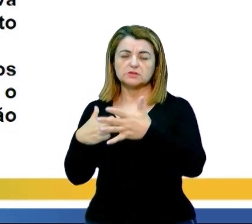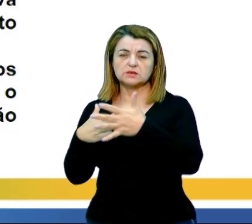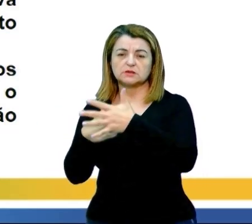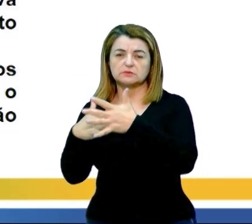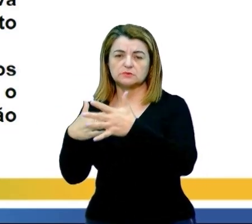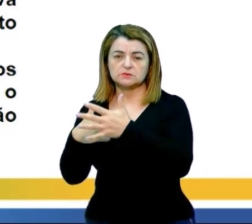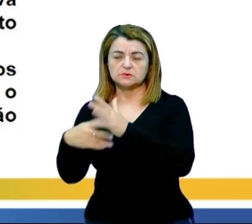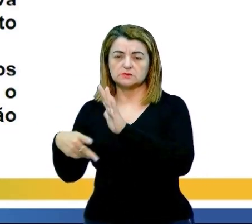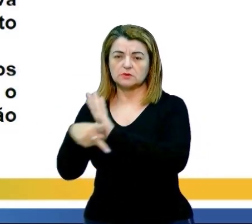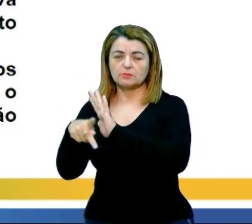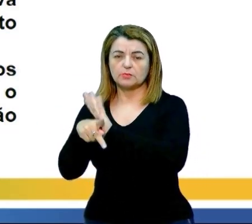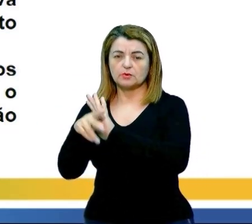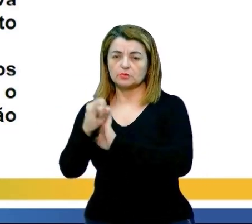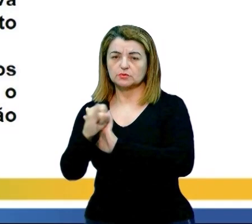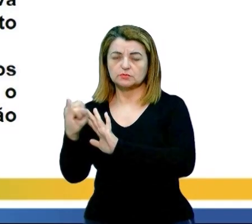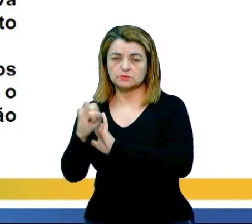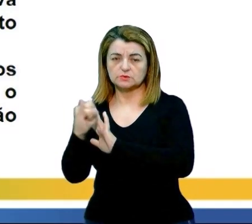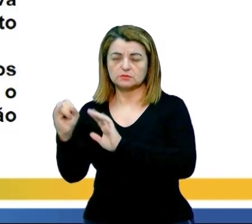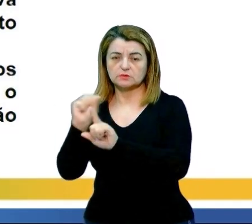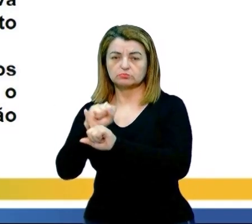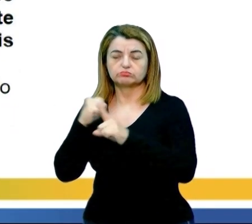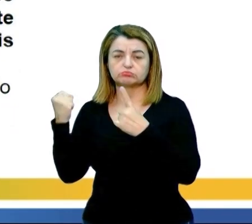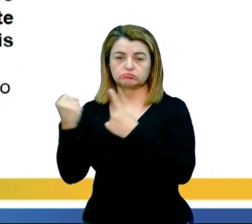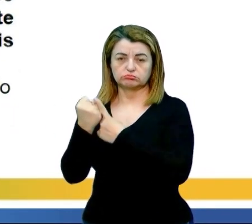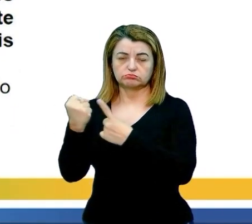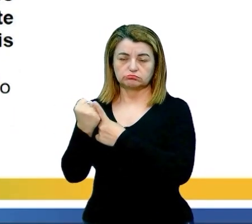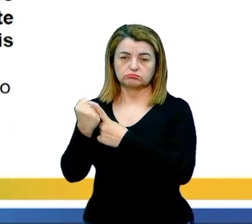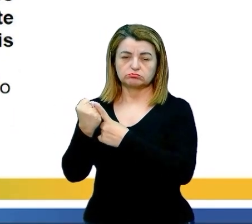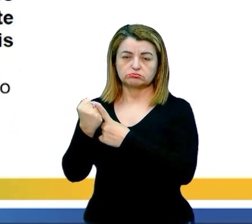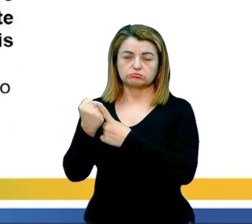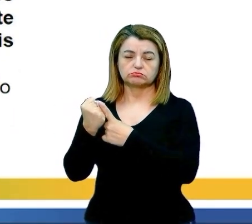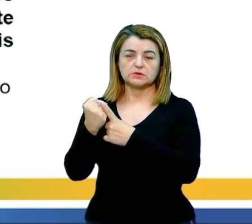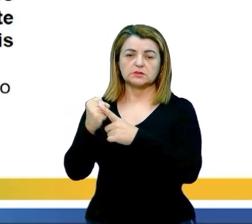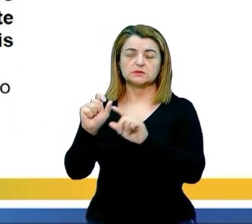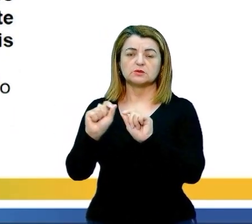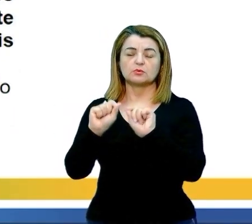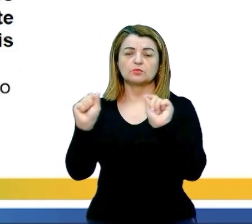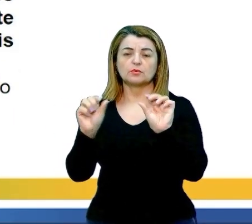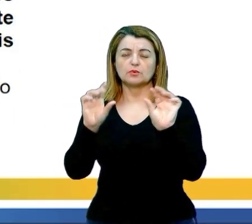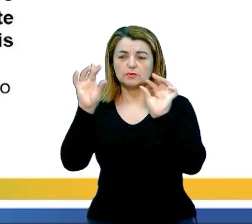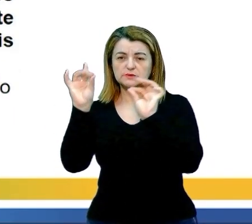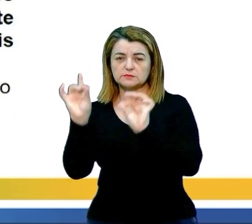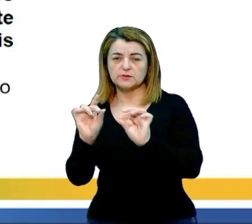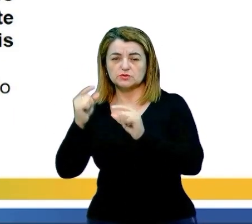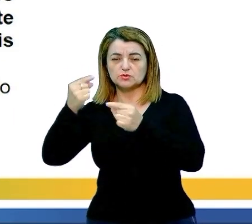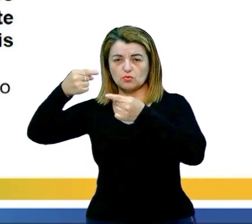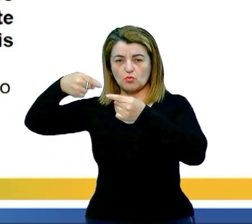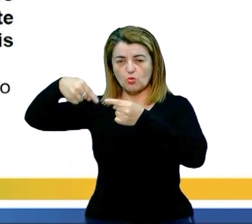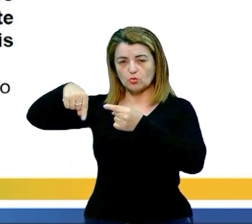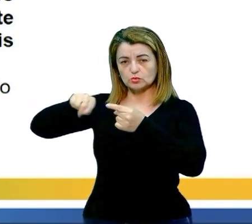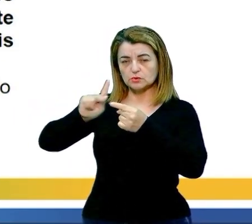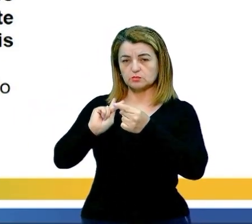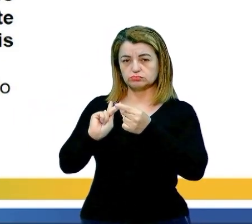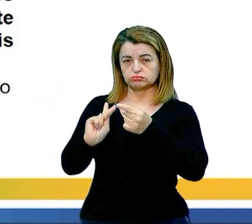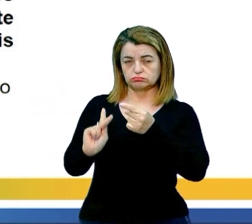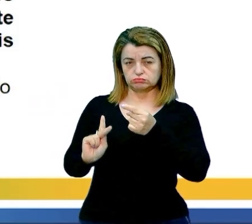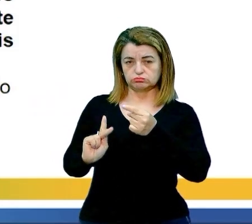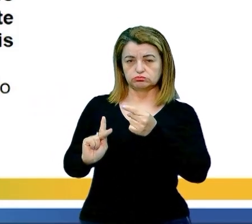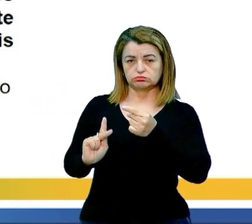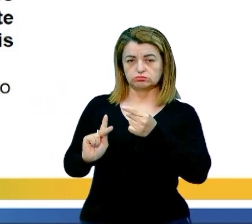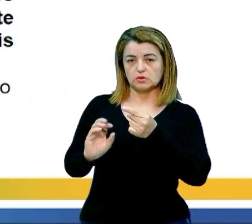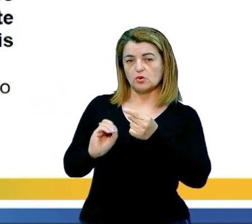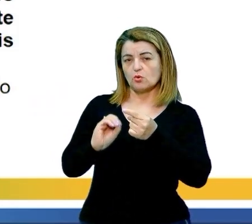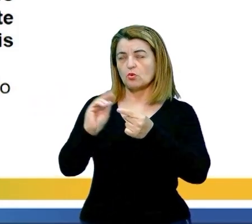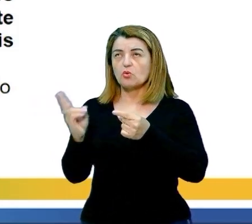na própria instituição da sociedade e que são espécies de contraposicionamentos, espécies